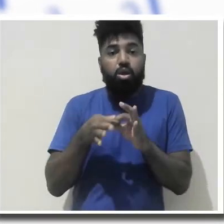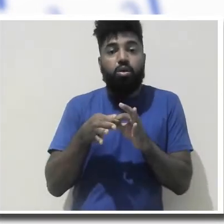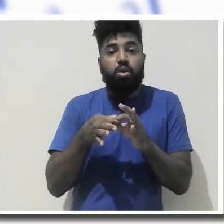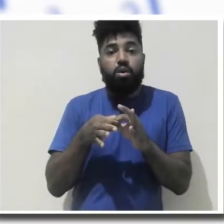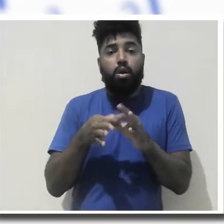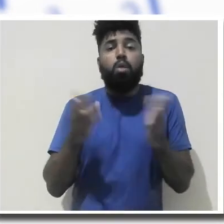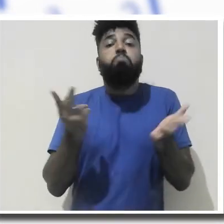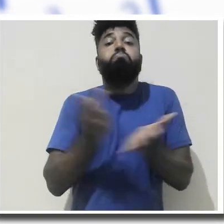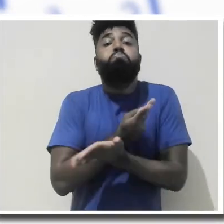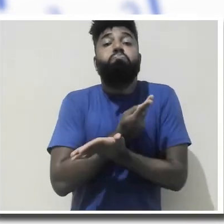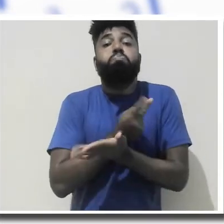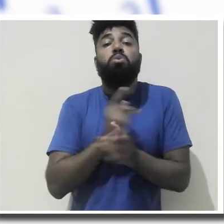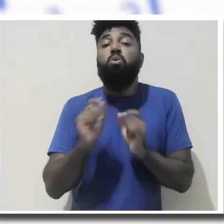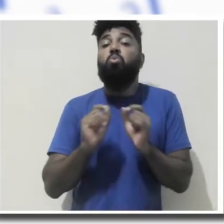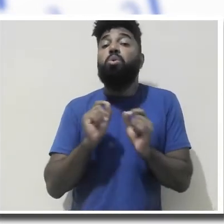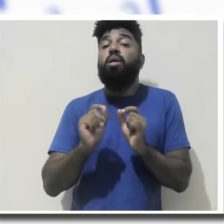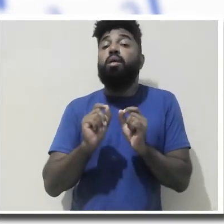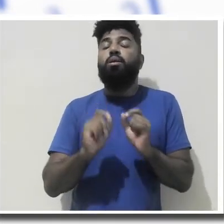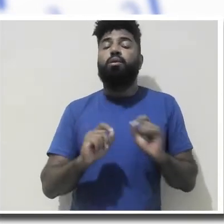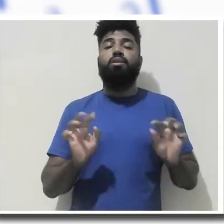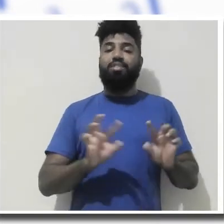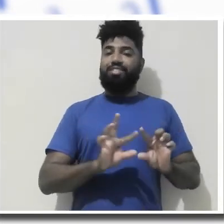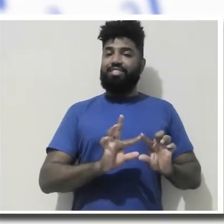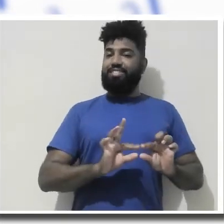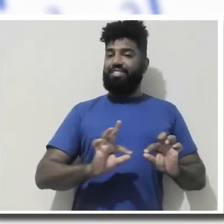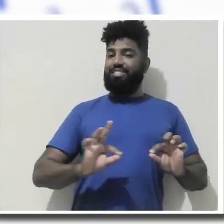irracionais. Formamos a linha completa.